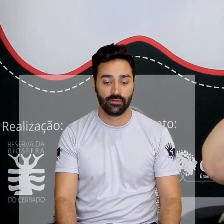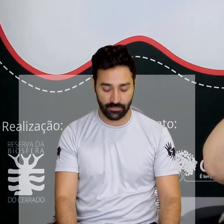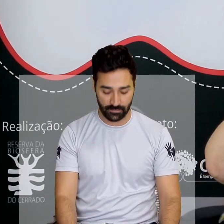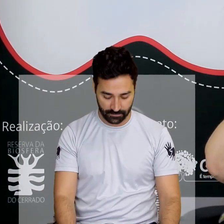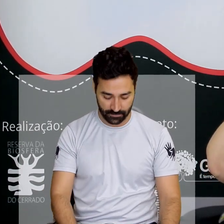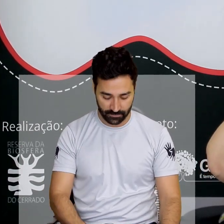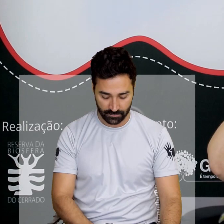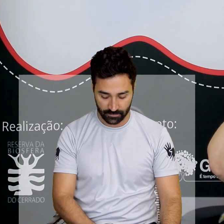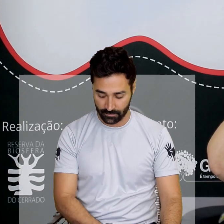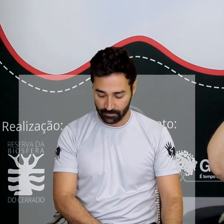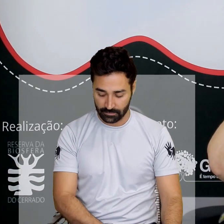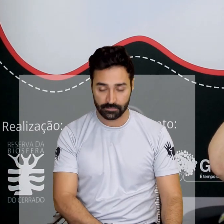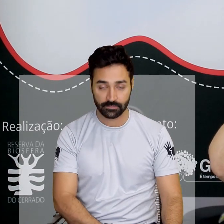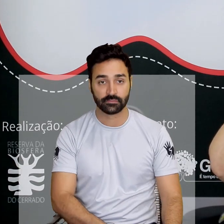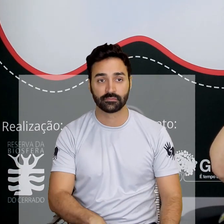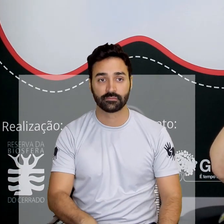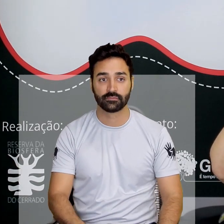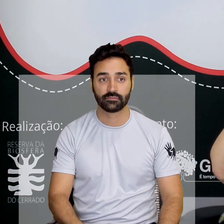Viúvo.